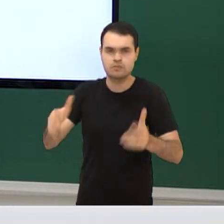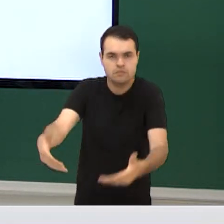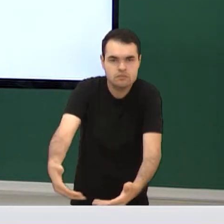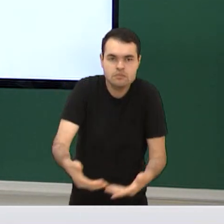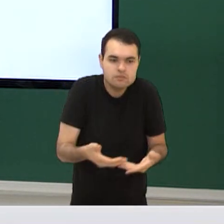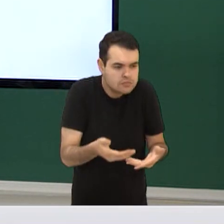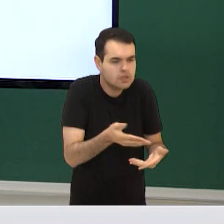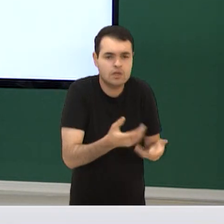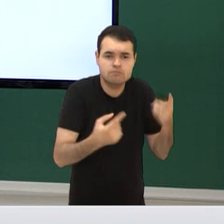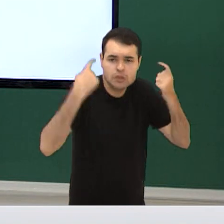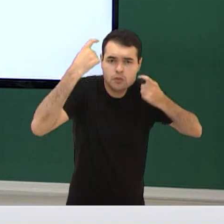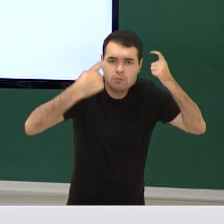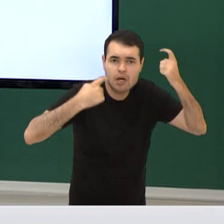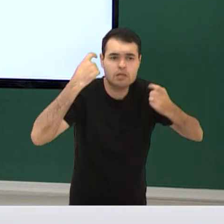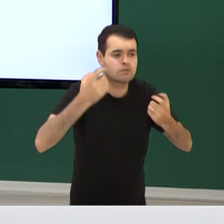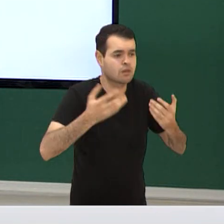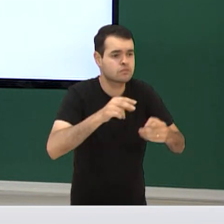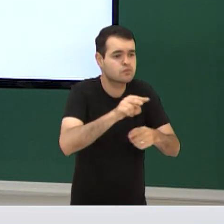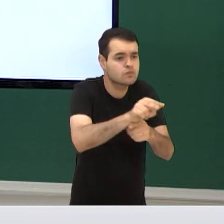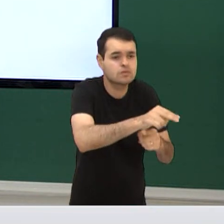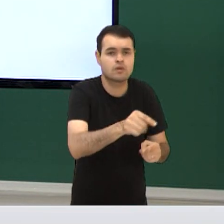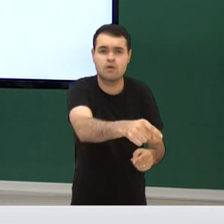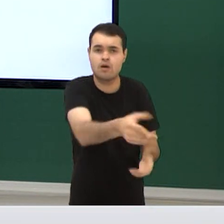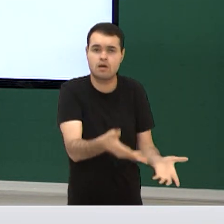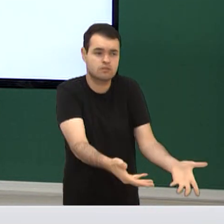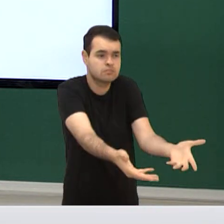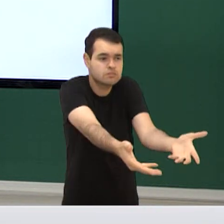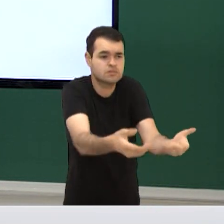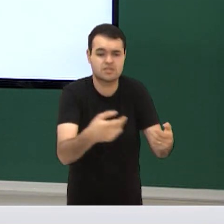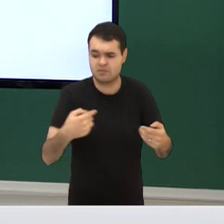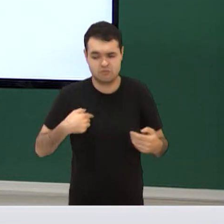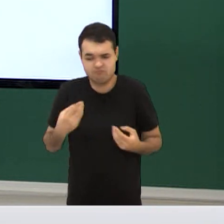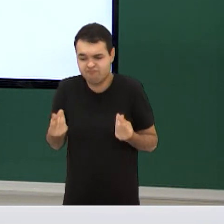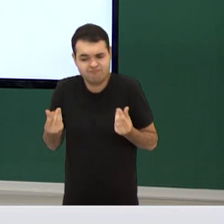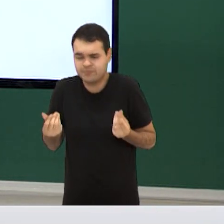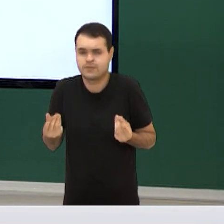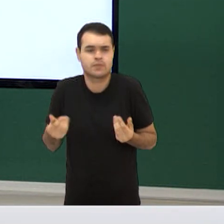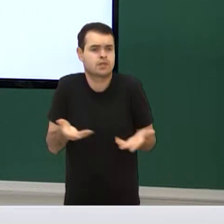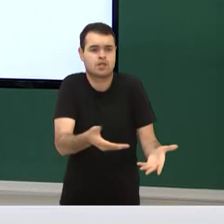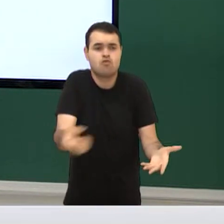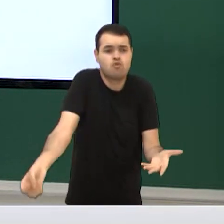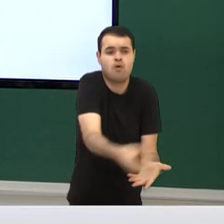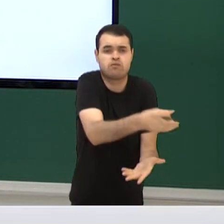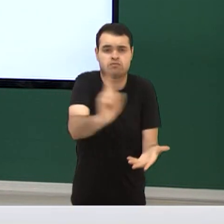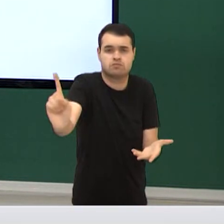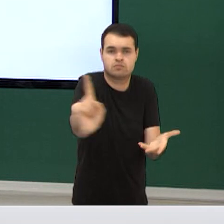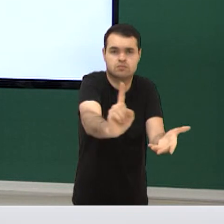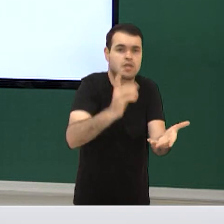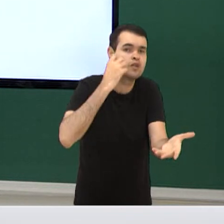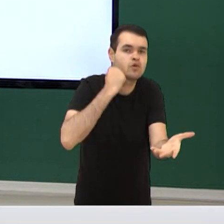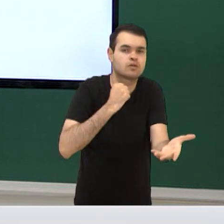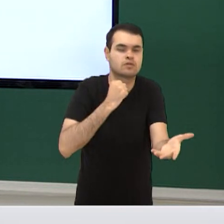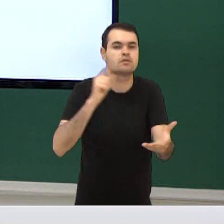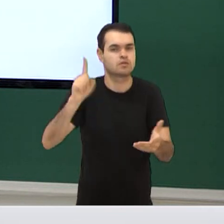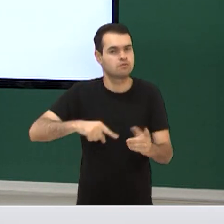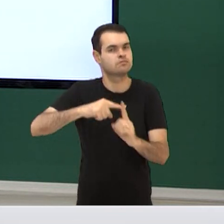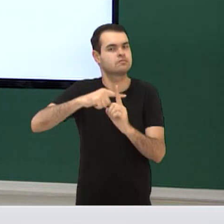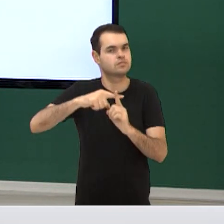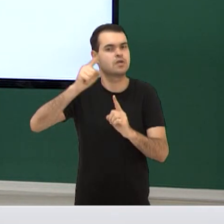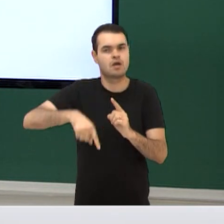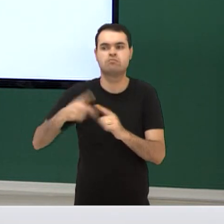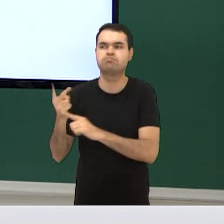Diretor da ONG Cão Sem Dono, Vicente Define Neto, relata à BBC News Brasil que desde o